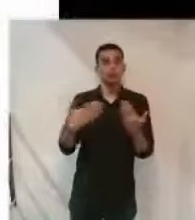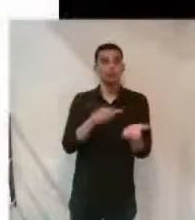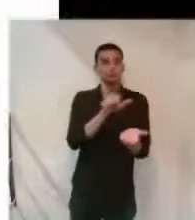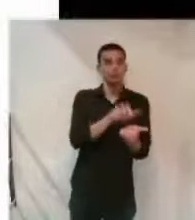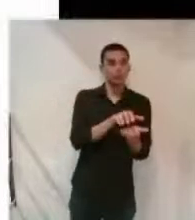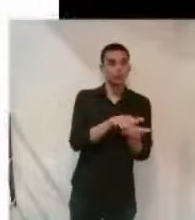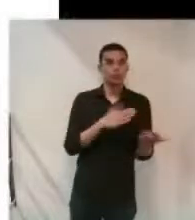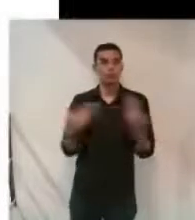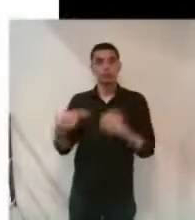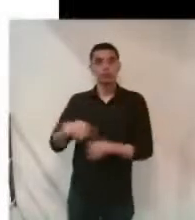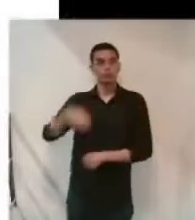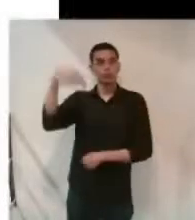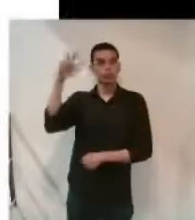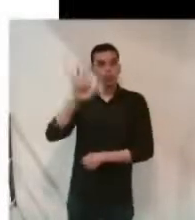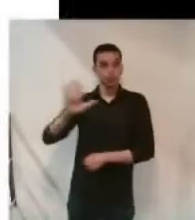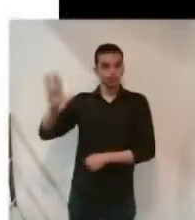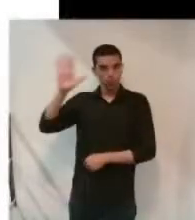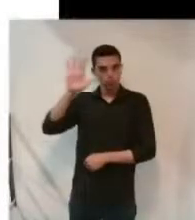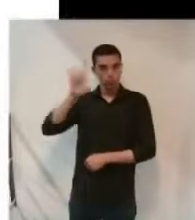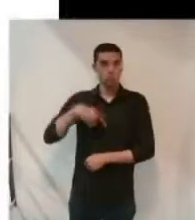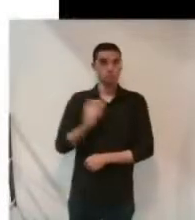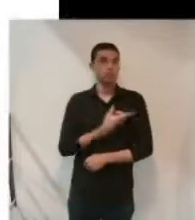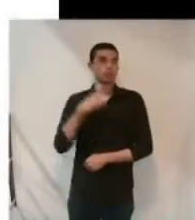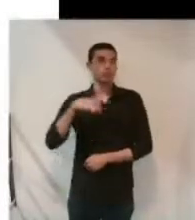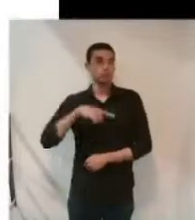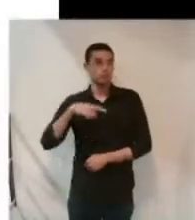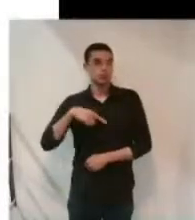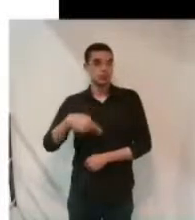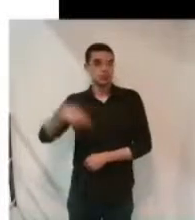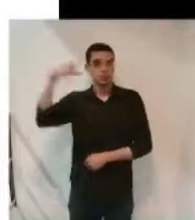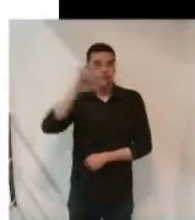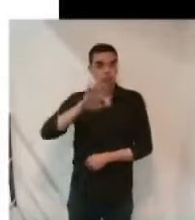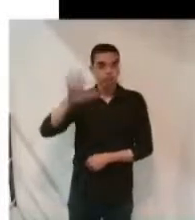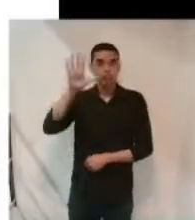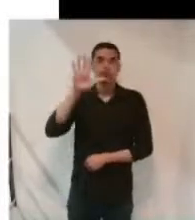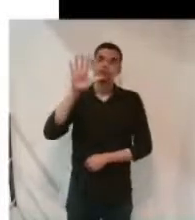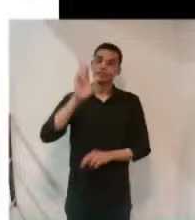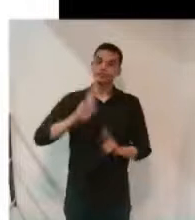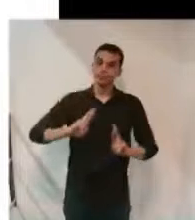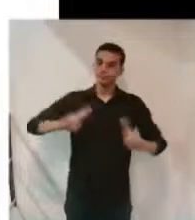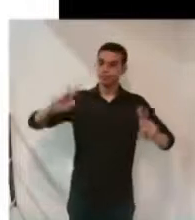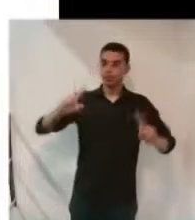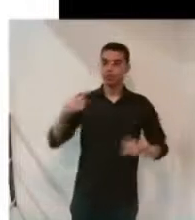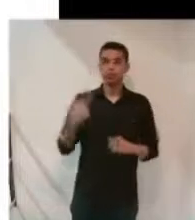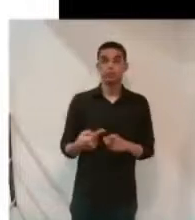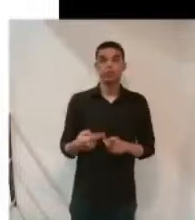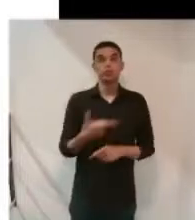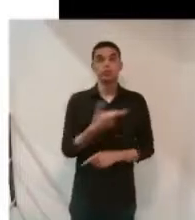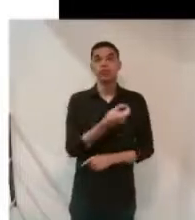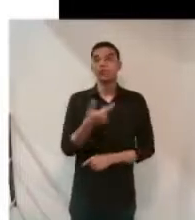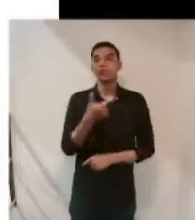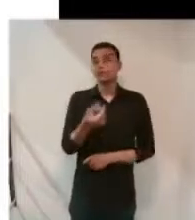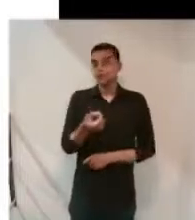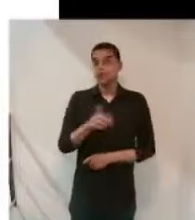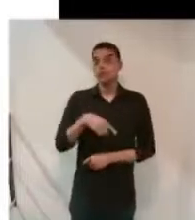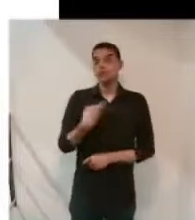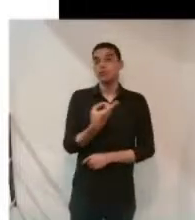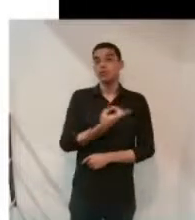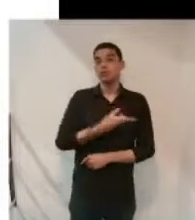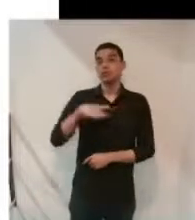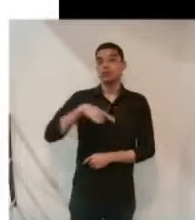Nordeste é uma realidade bem diferente. Aqui, em 2020,